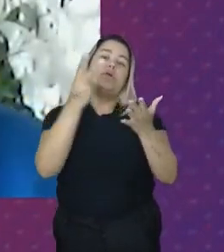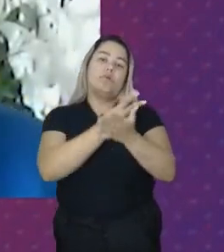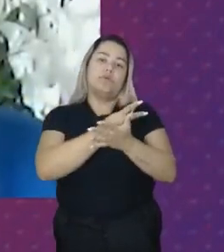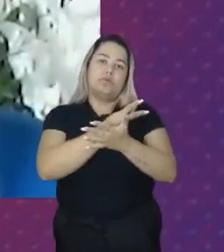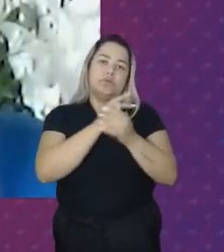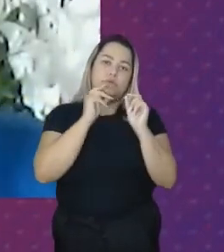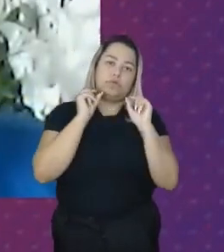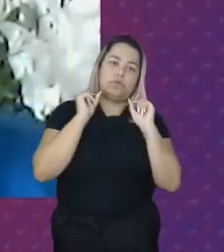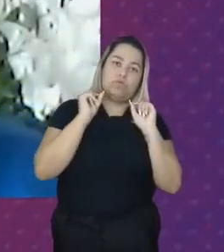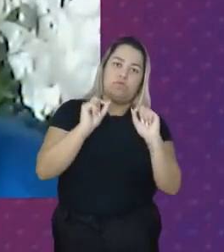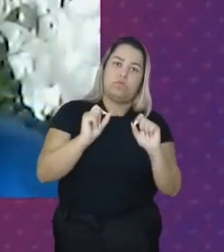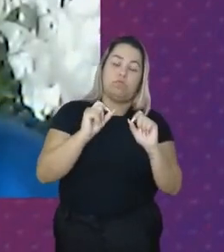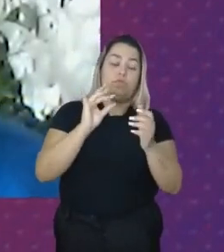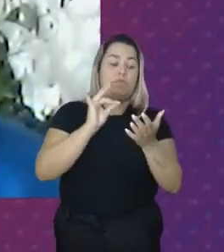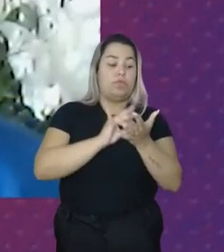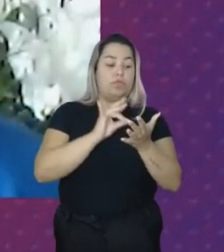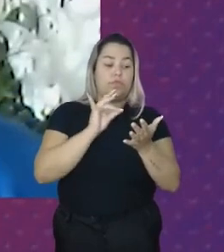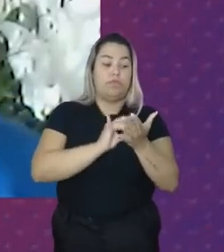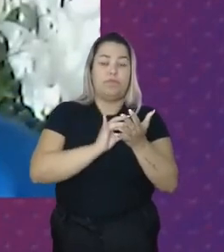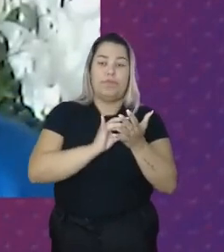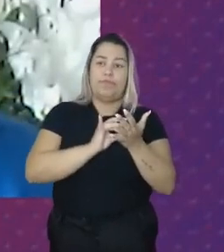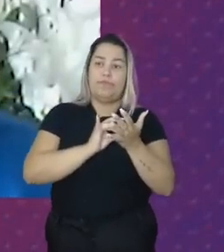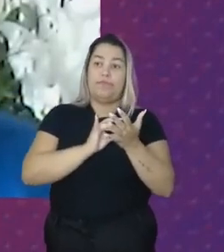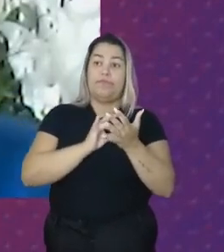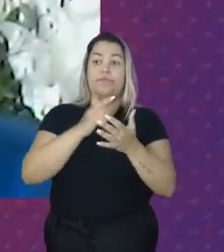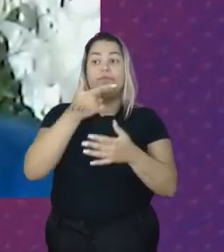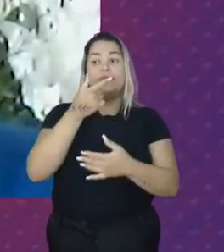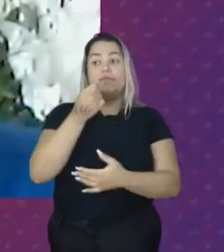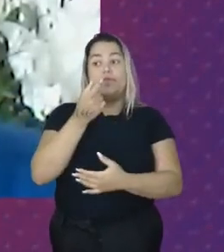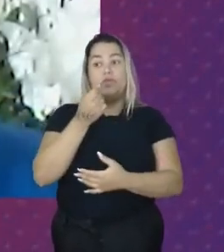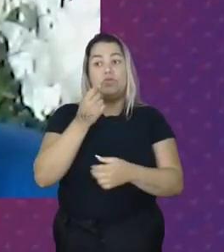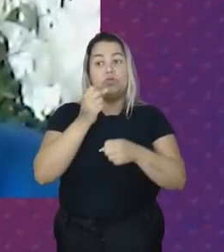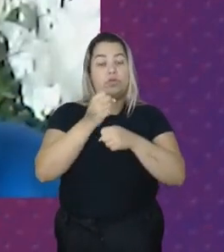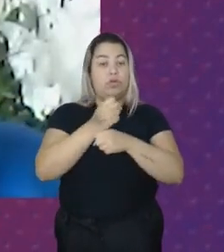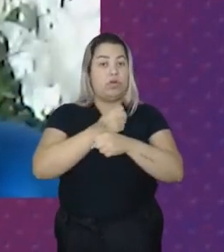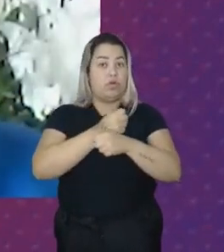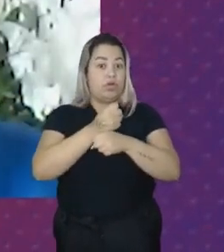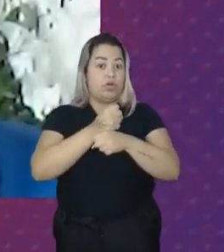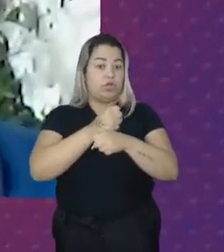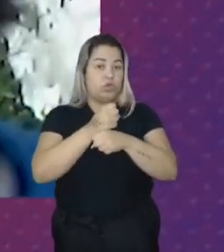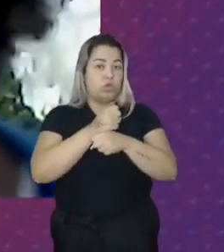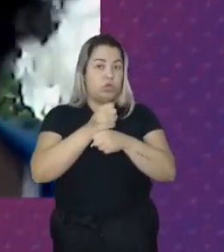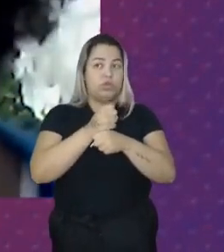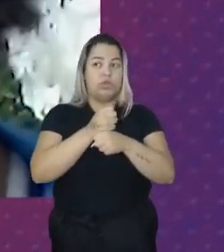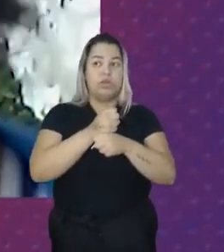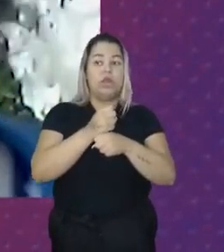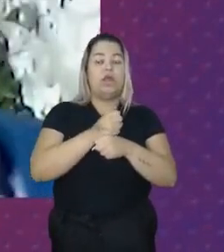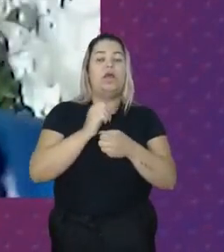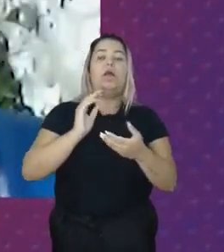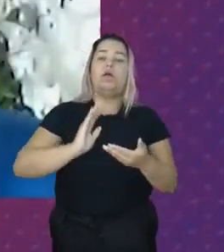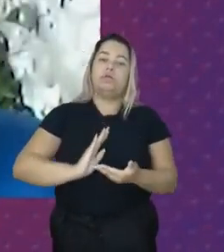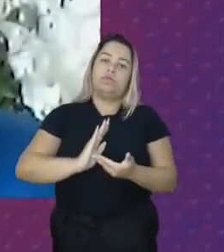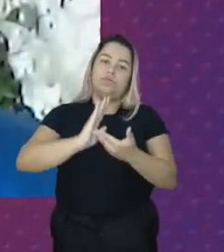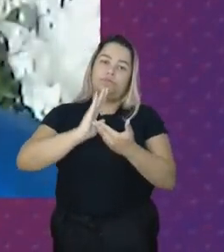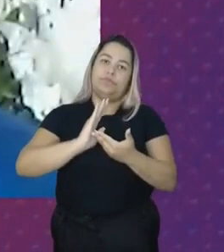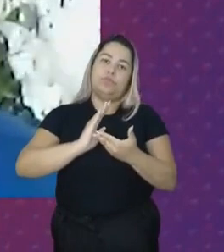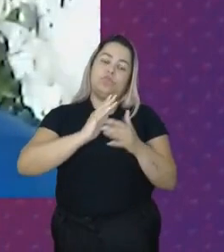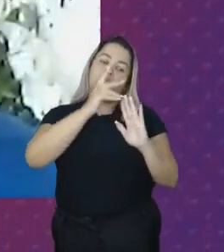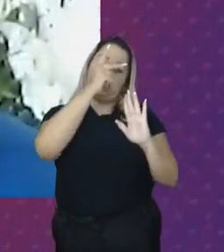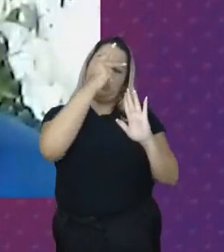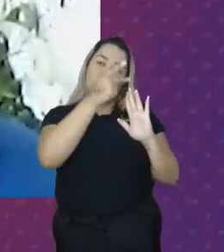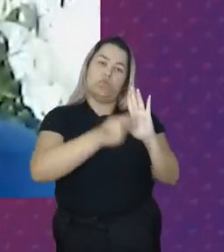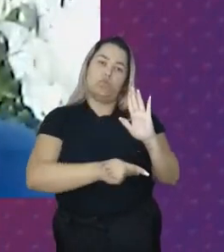aconteceu? Na verdade, 20 anos depois, eu na Câmara, pego o projeto